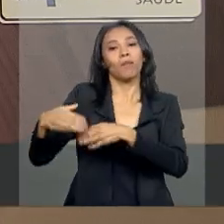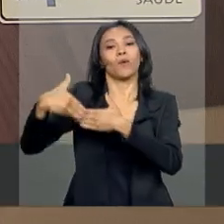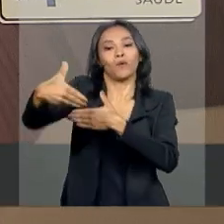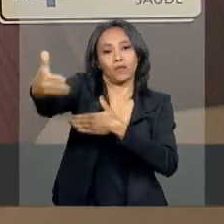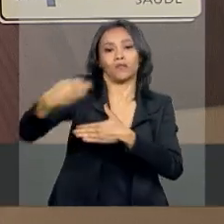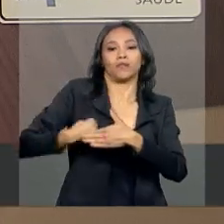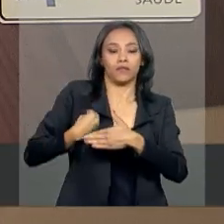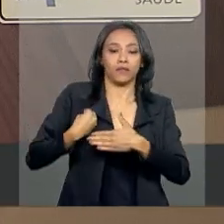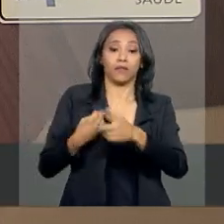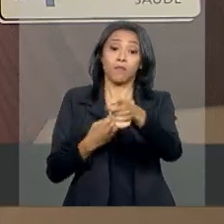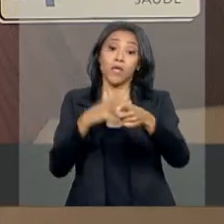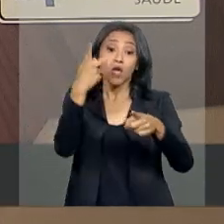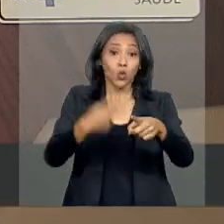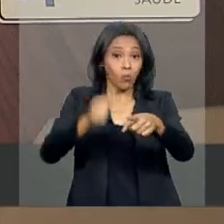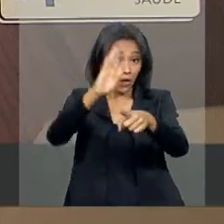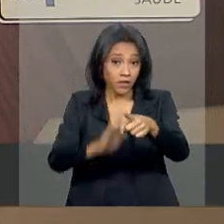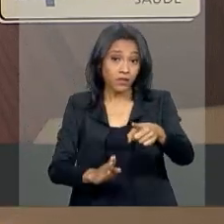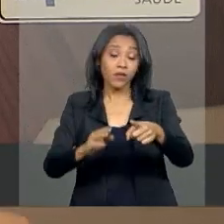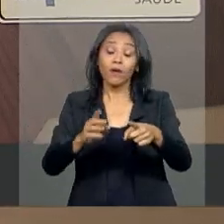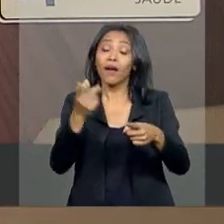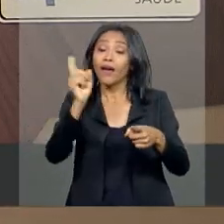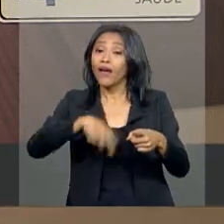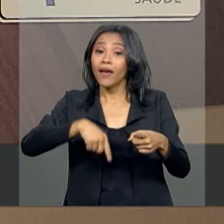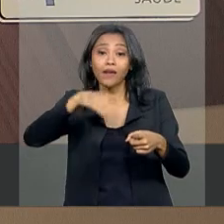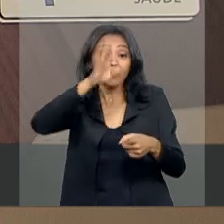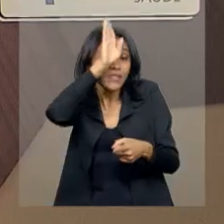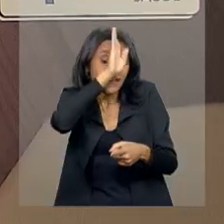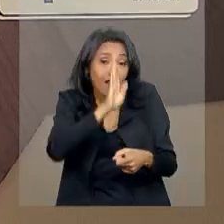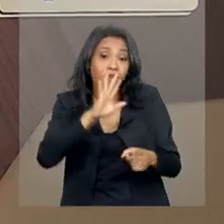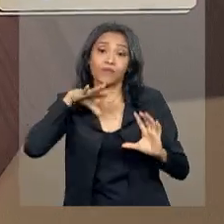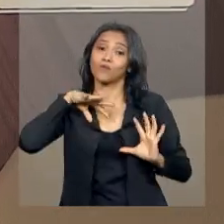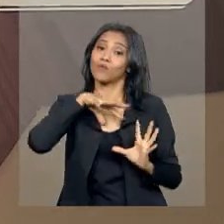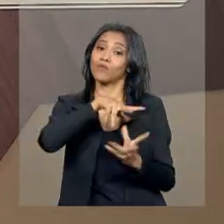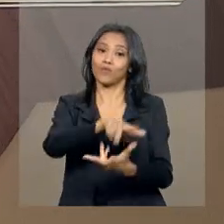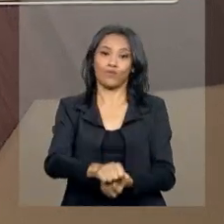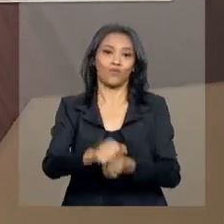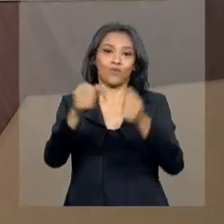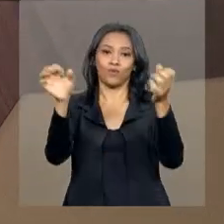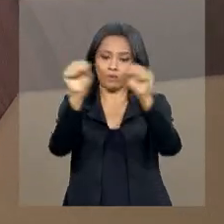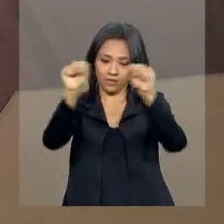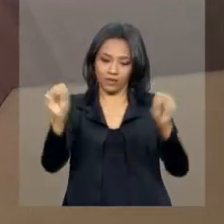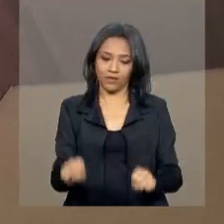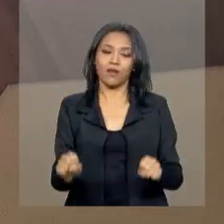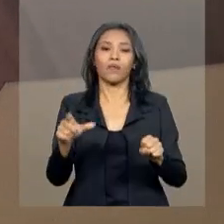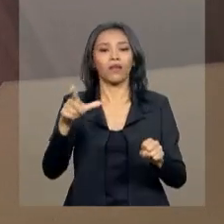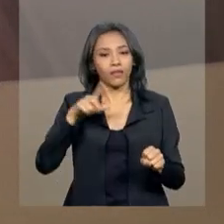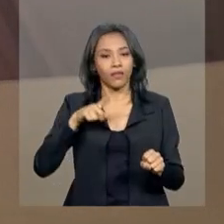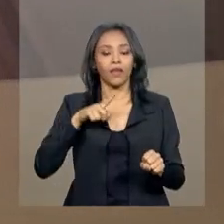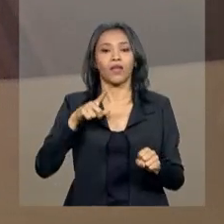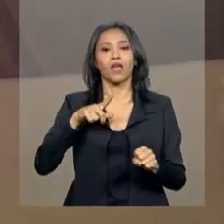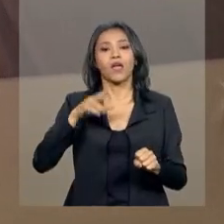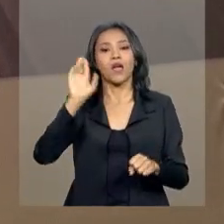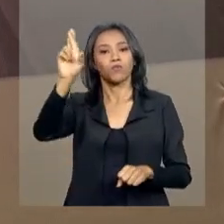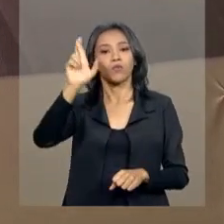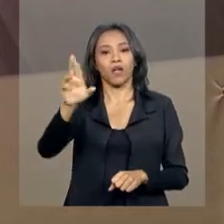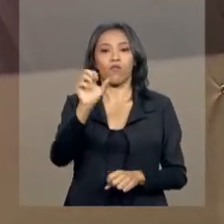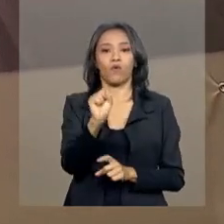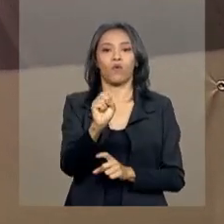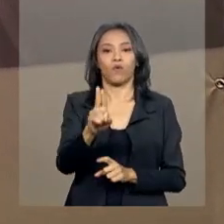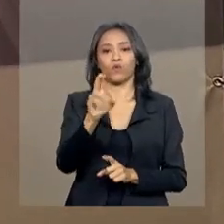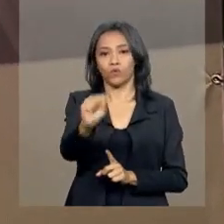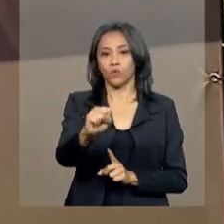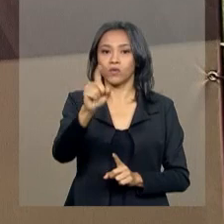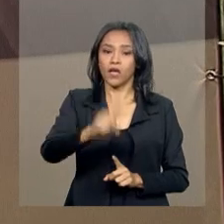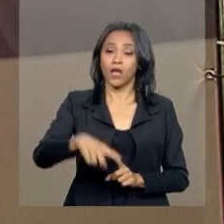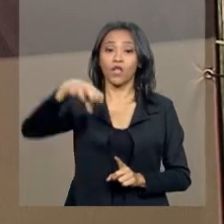Brasil tem o maior programa gratuito de transplante de órgãos do mundo. O Sistema Único de Saúde é responsável por 96%